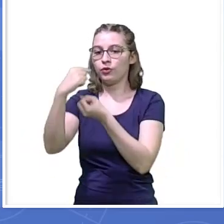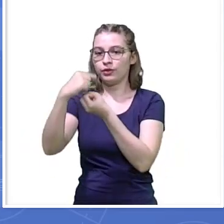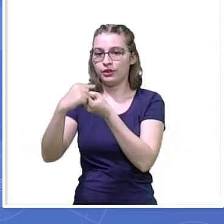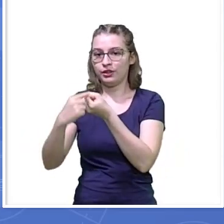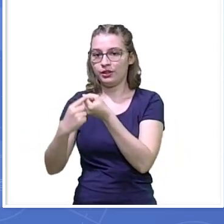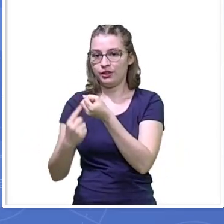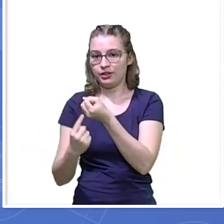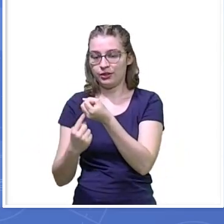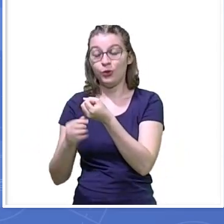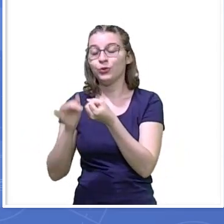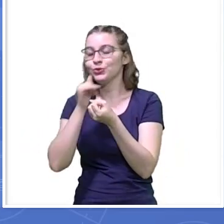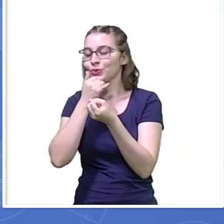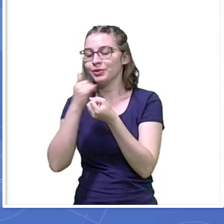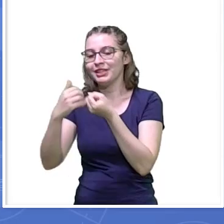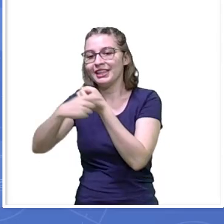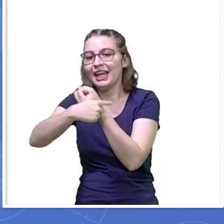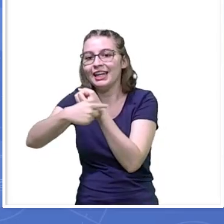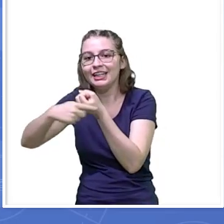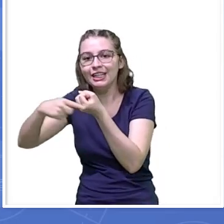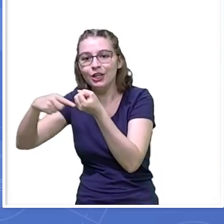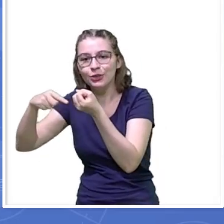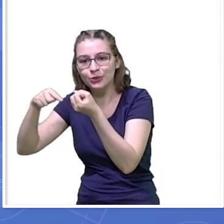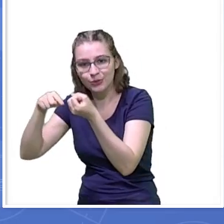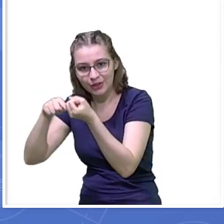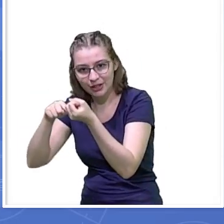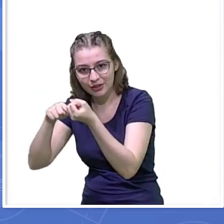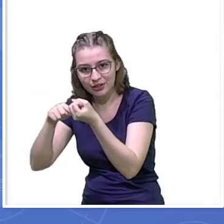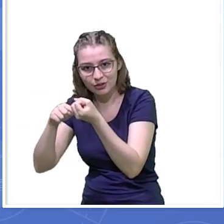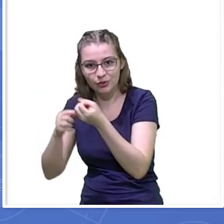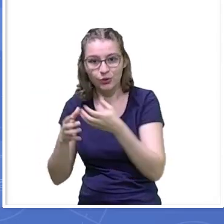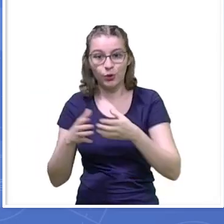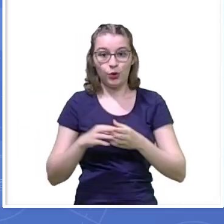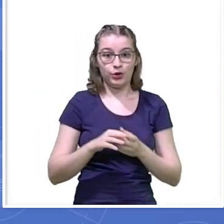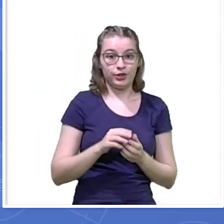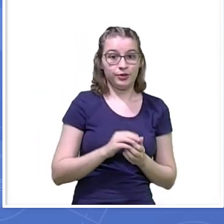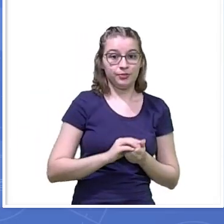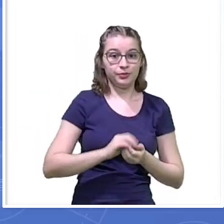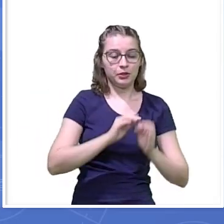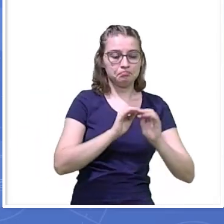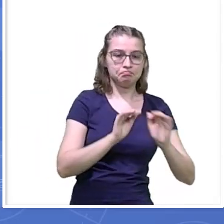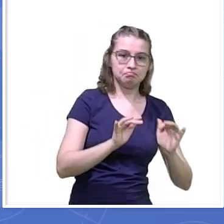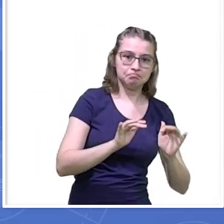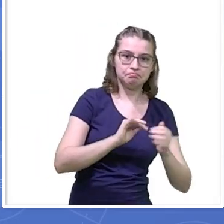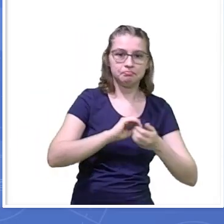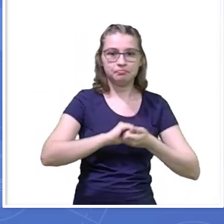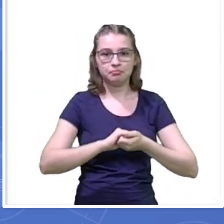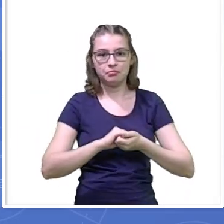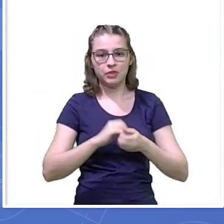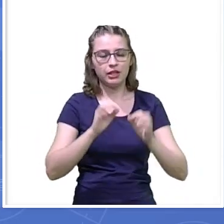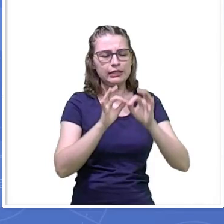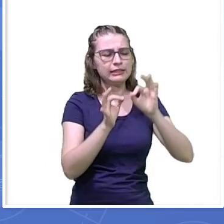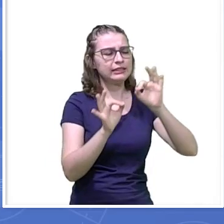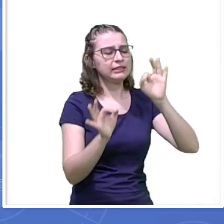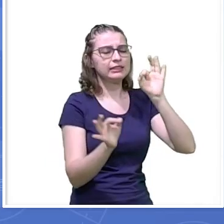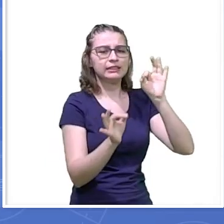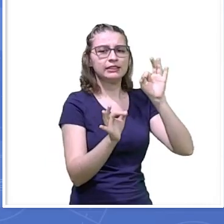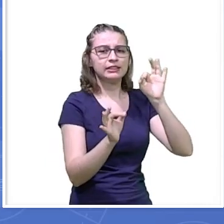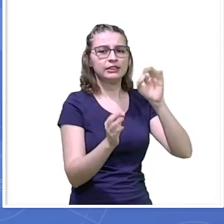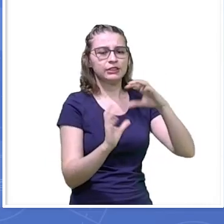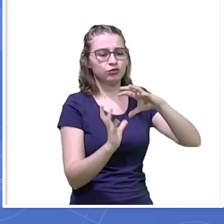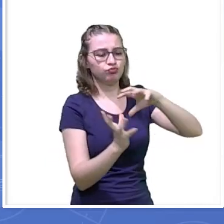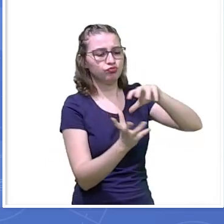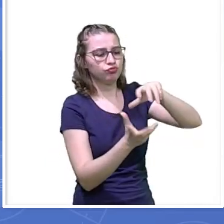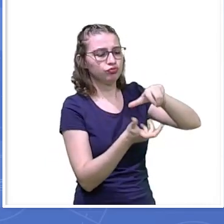Principal resposta da Terra. Além disso, resposta é a distância em graus de qualquer ponto da